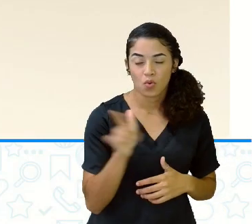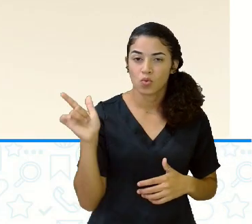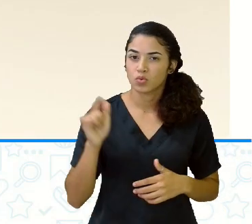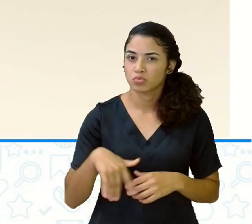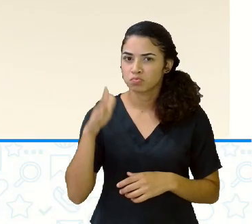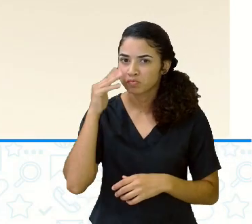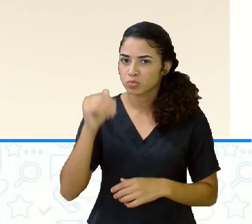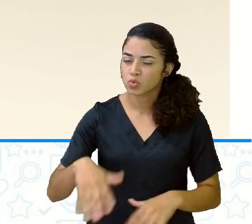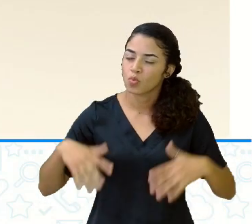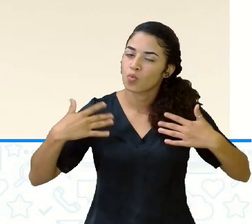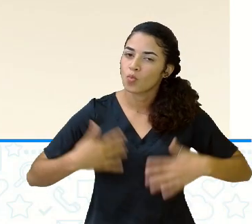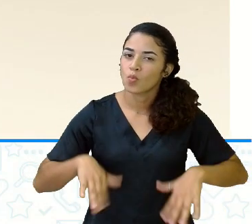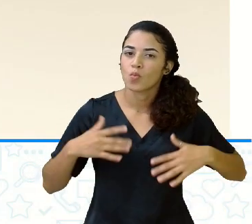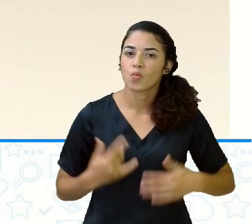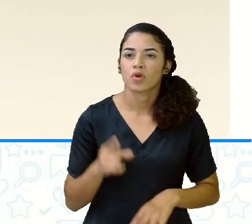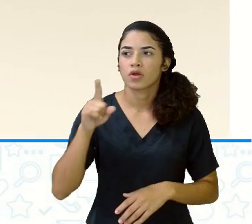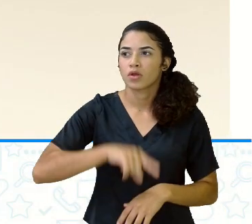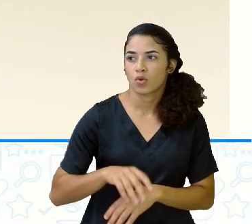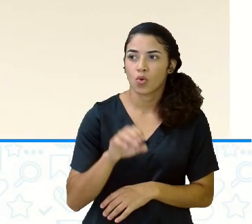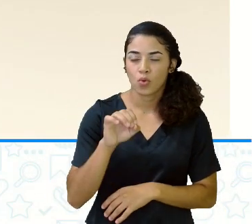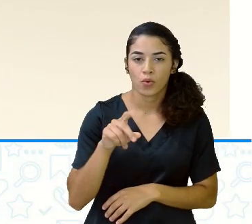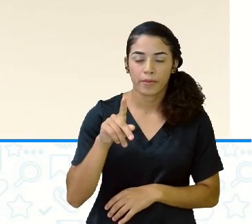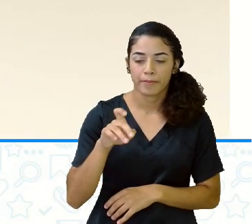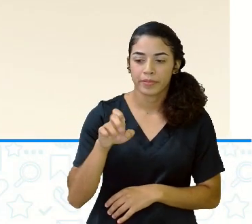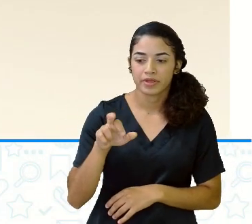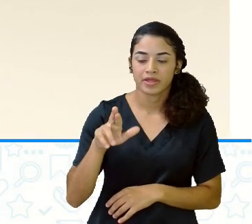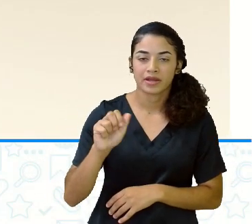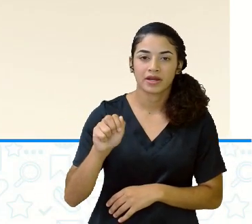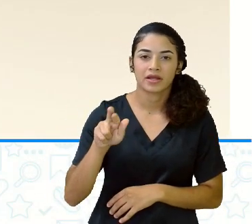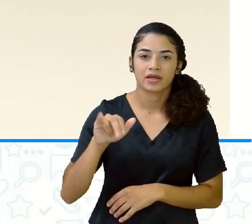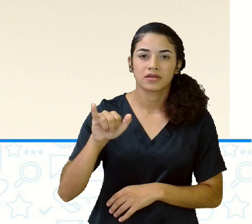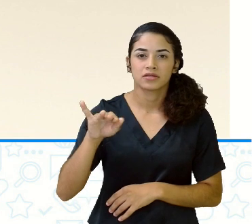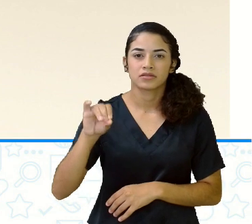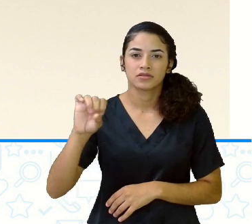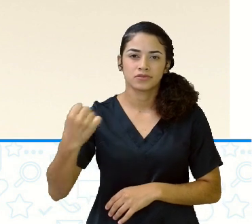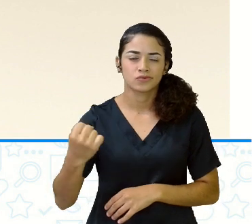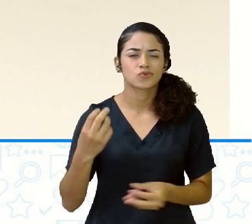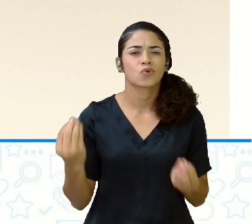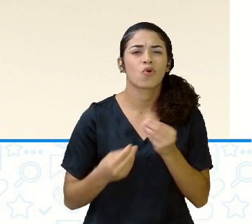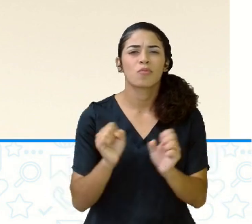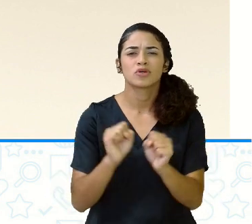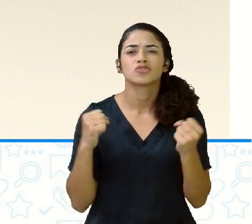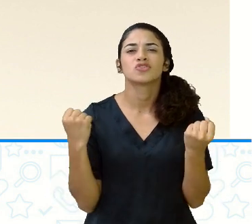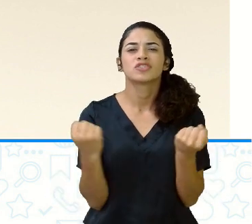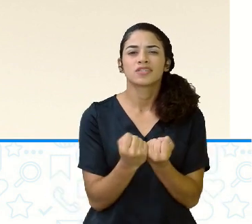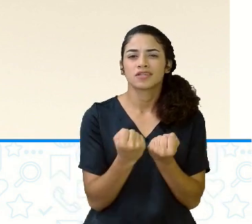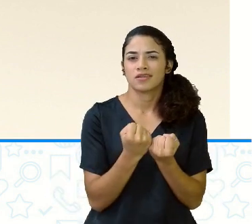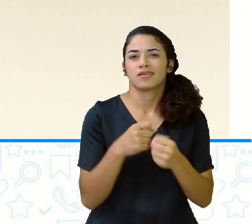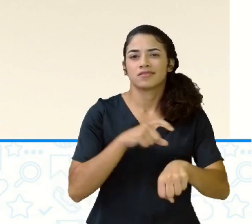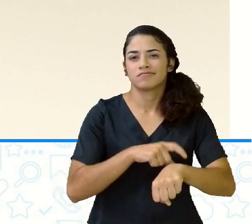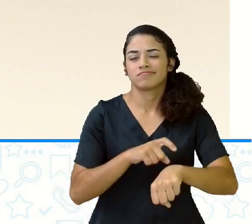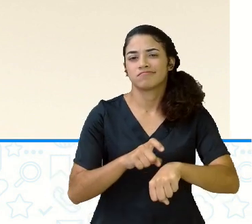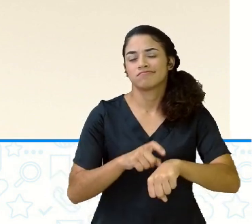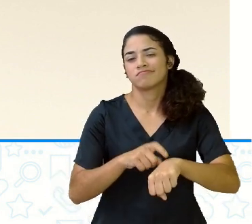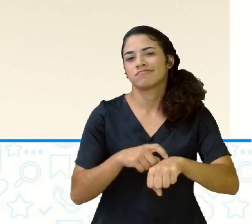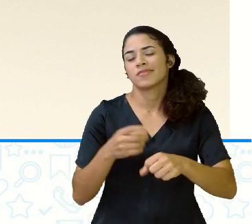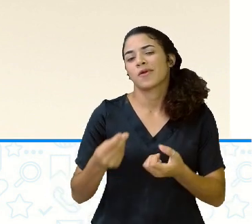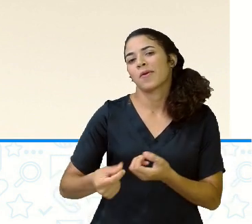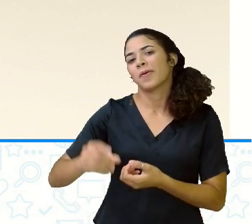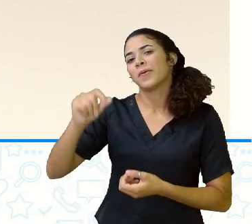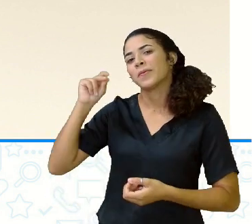emblemático da Tarsila, que são os operários, que ela quis mostrar como era a sociedade operária daquele período. Olha só,